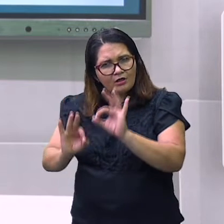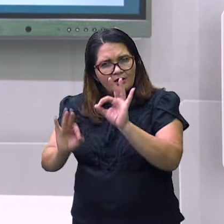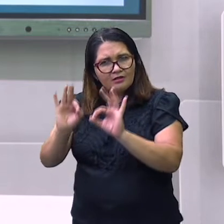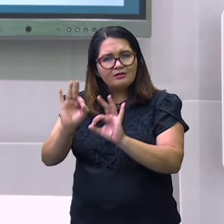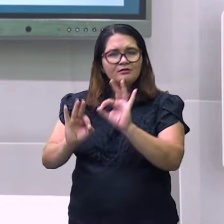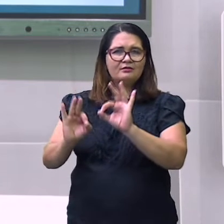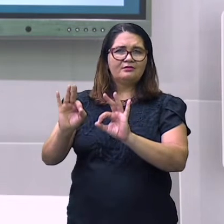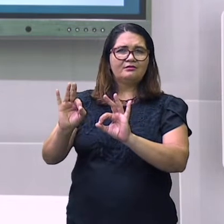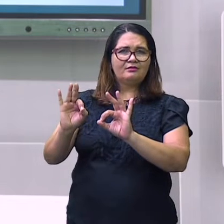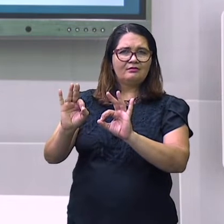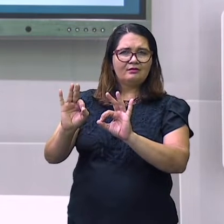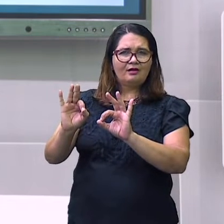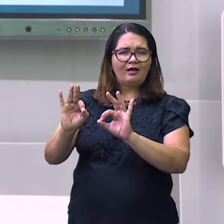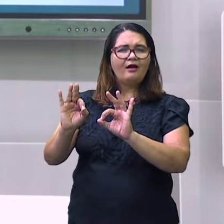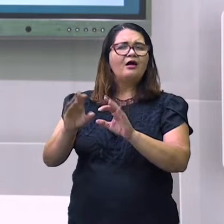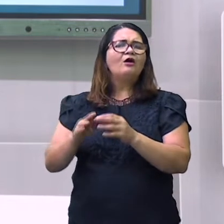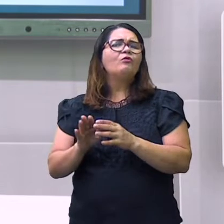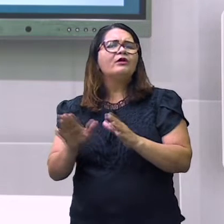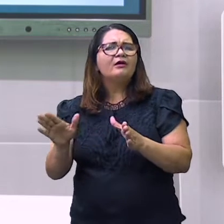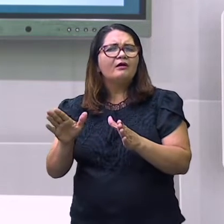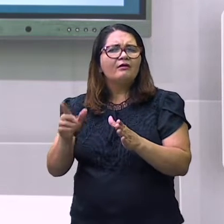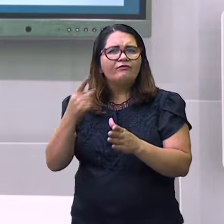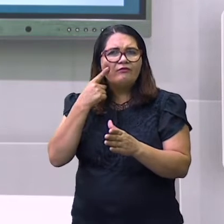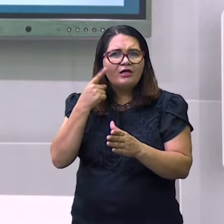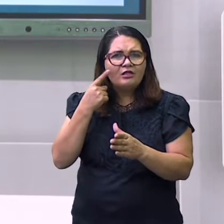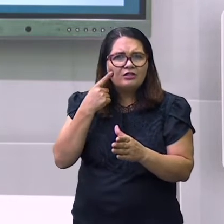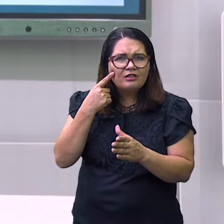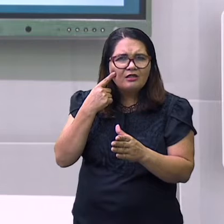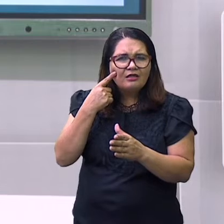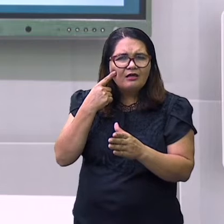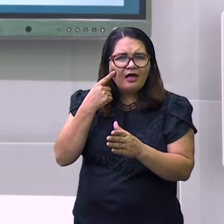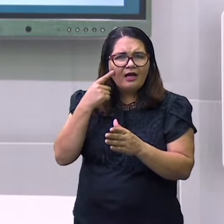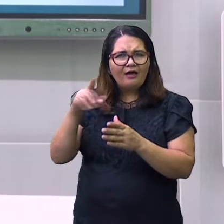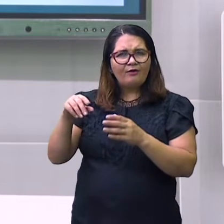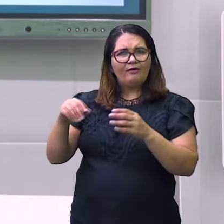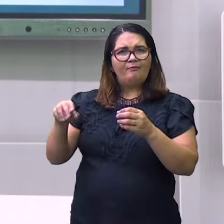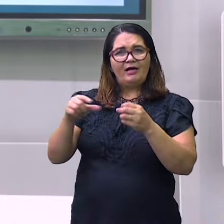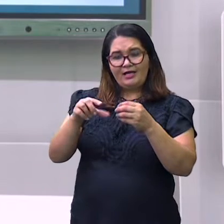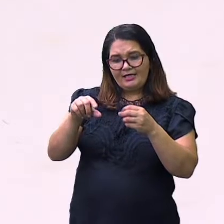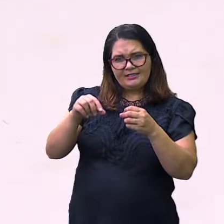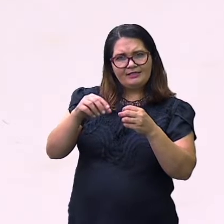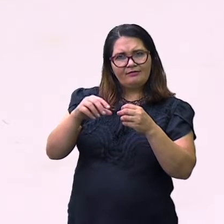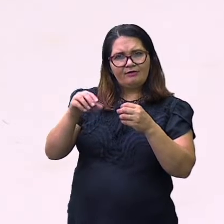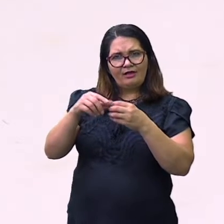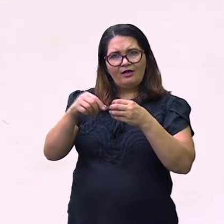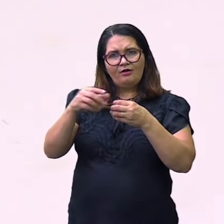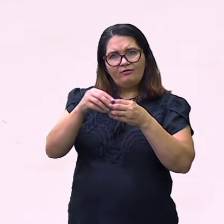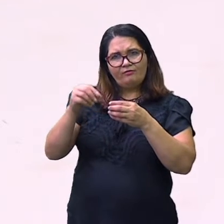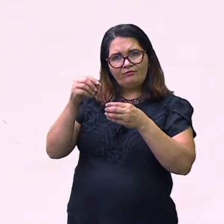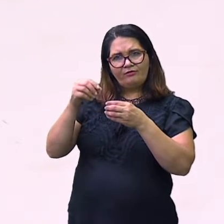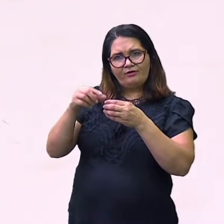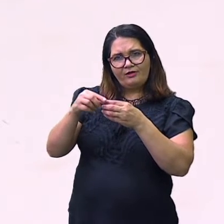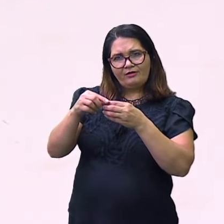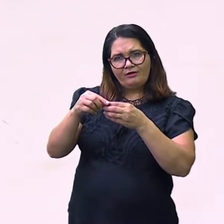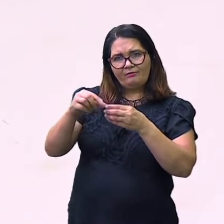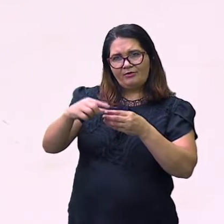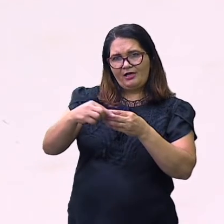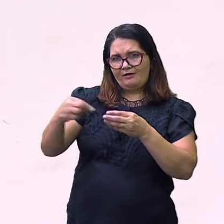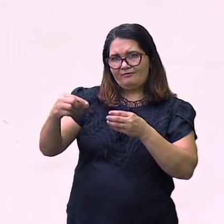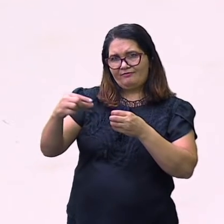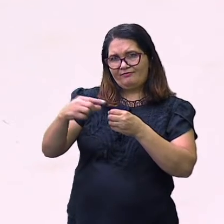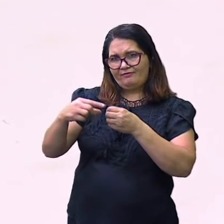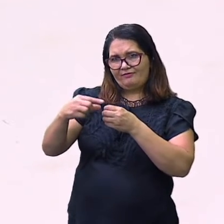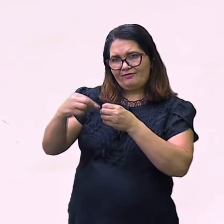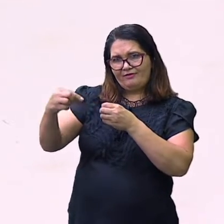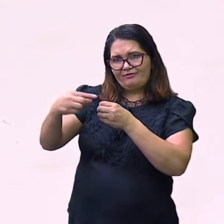já com as entradas, que são essas partezinhas que a gente vai fazer como se fosse um beliscão, ó. Você vai lá e faz como se fosse um